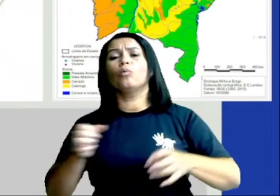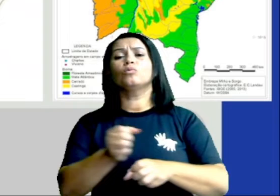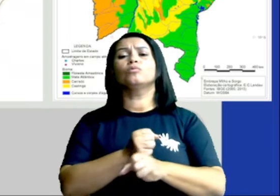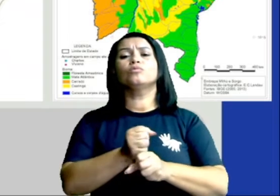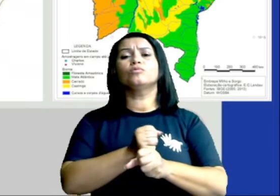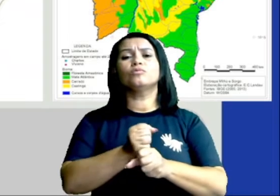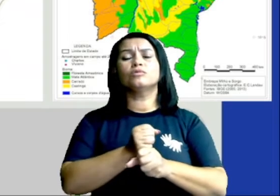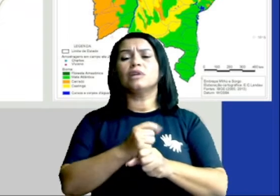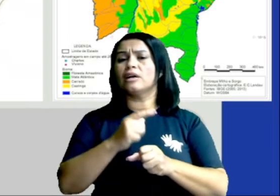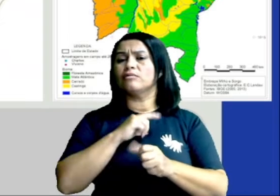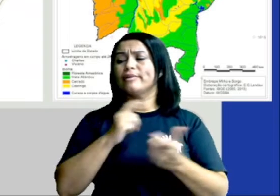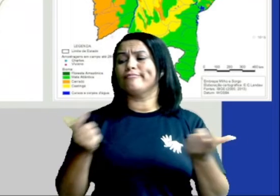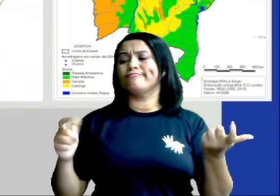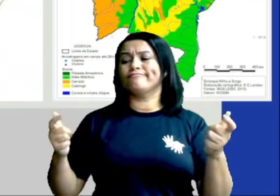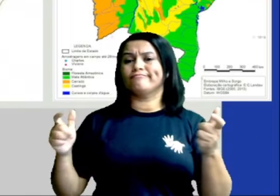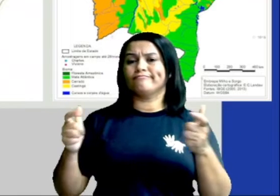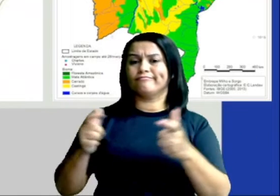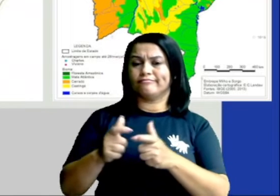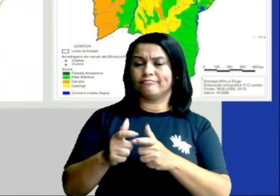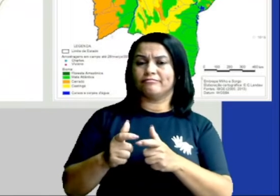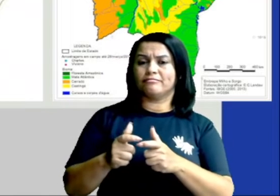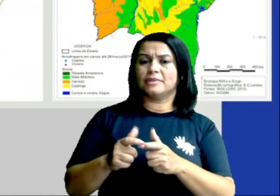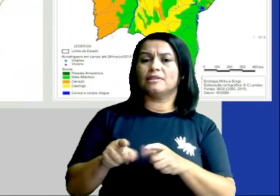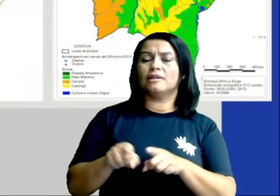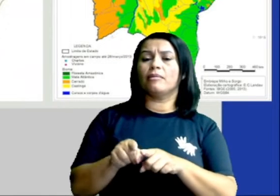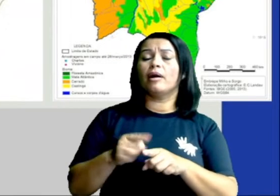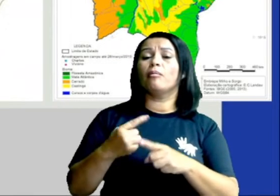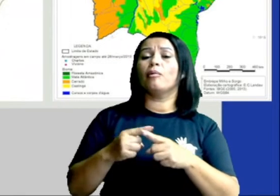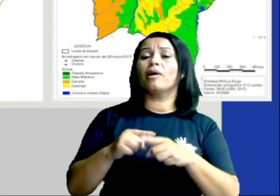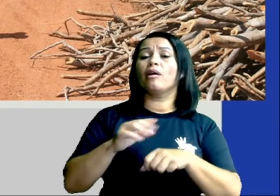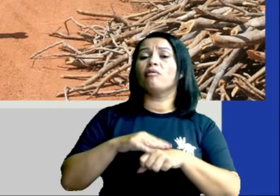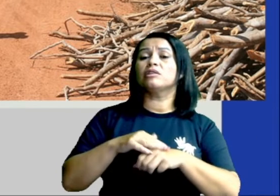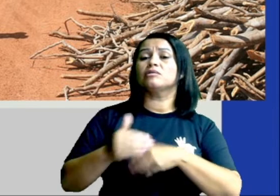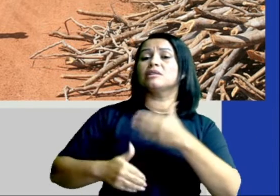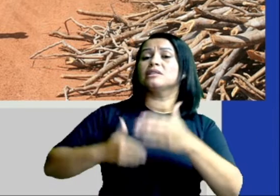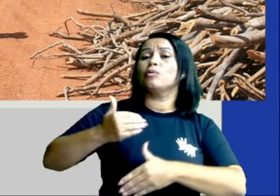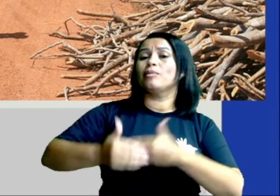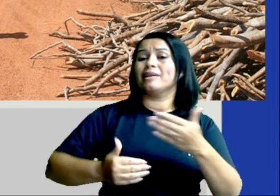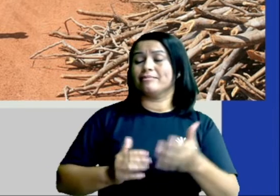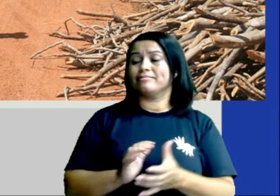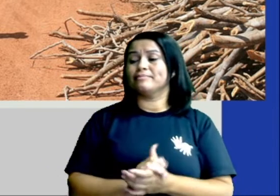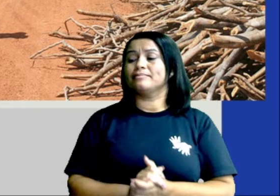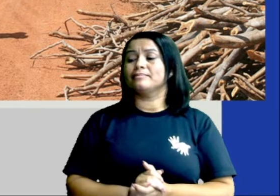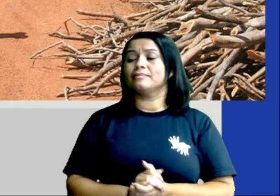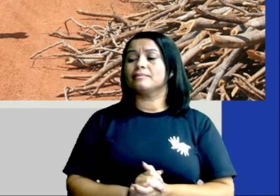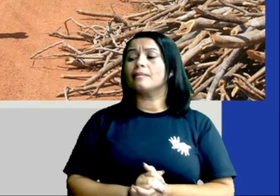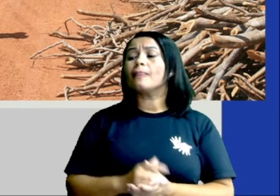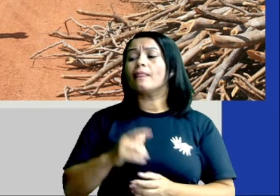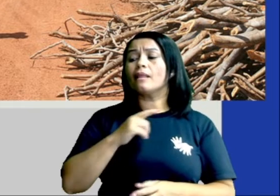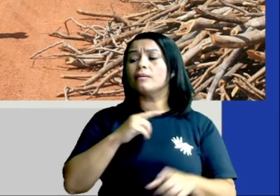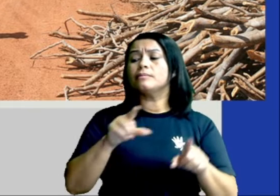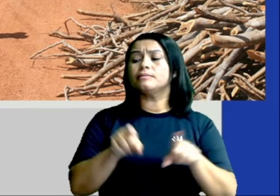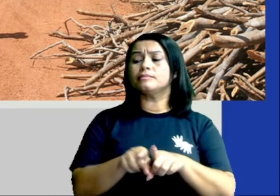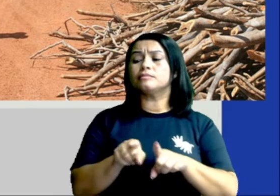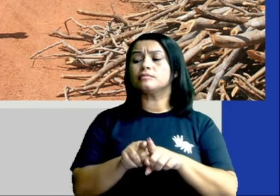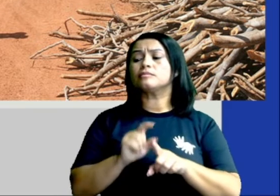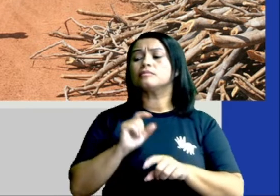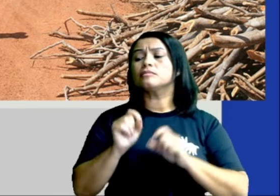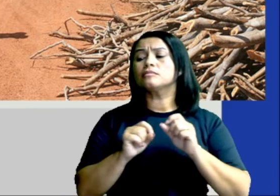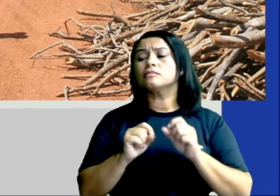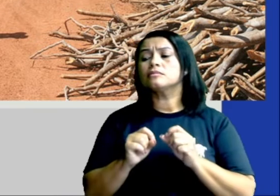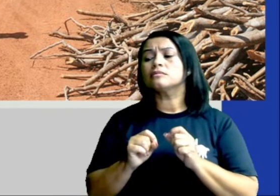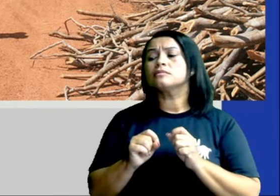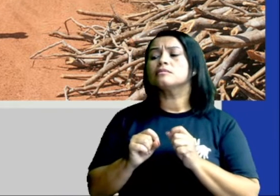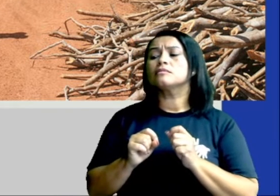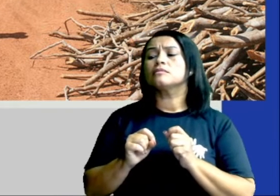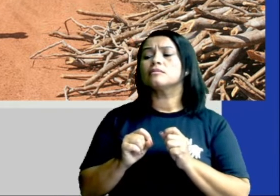dessa vegetação, ao passo que você tem o avanço da ação humana sobre esse domínio, tá? existe também uma coisa a